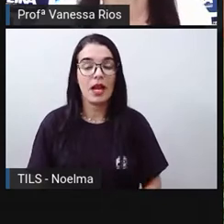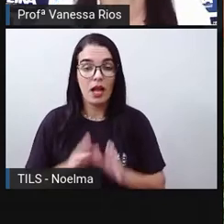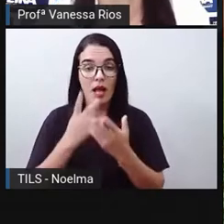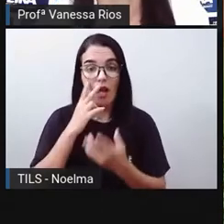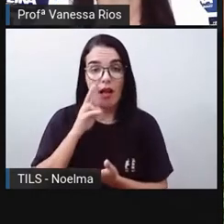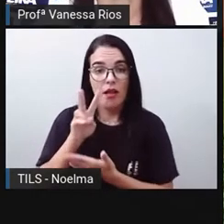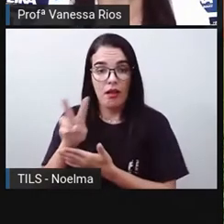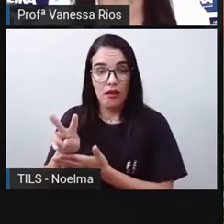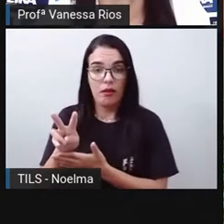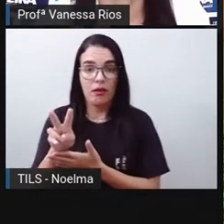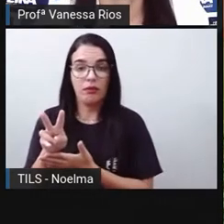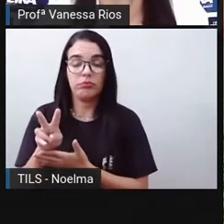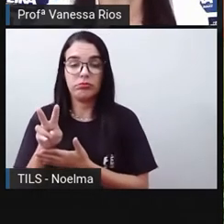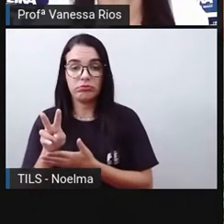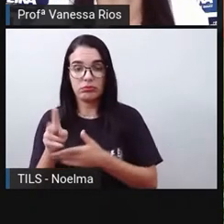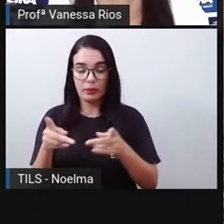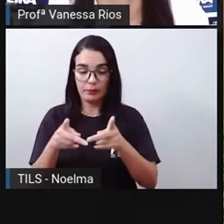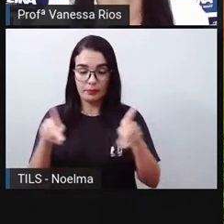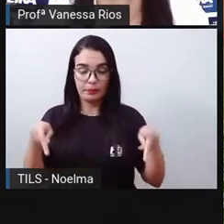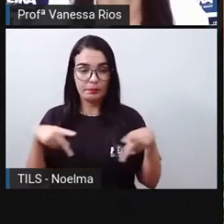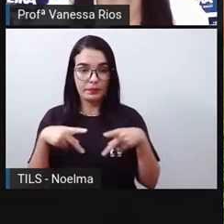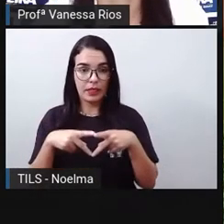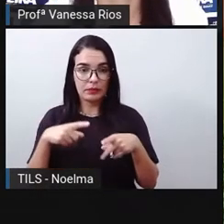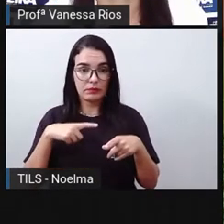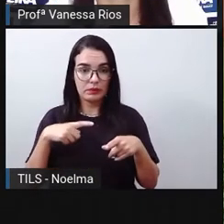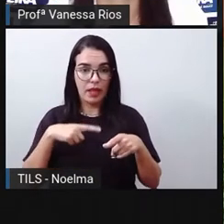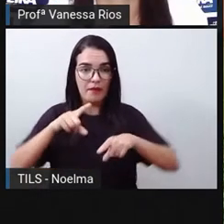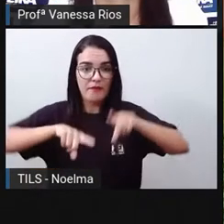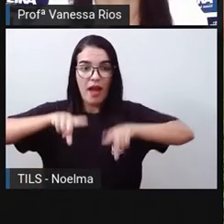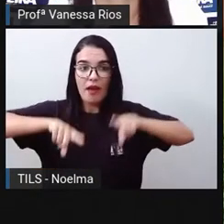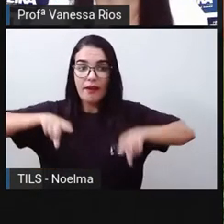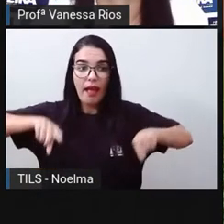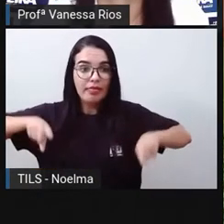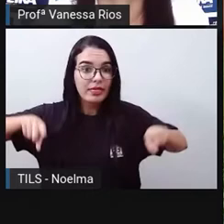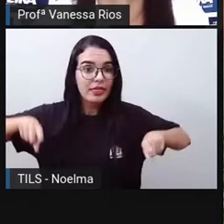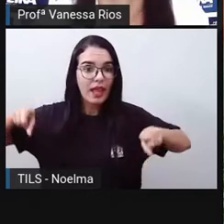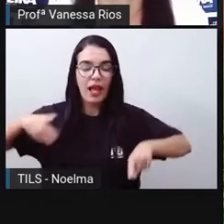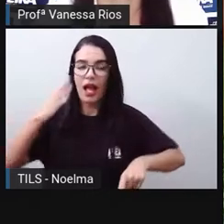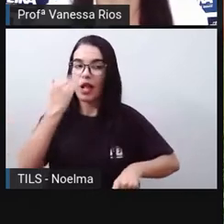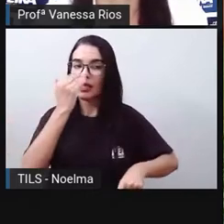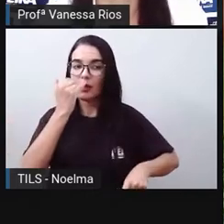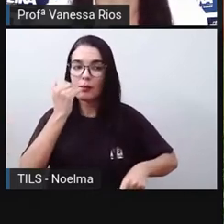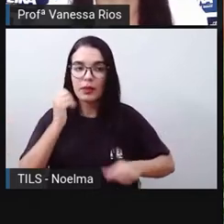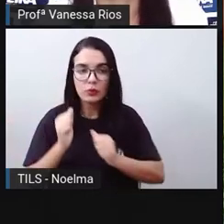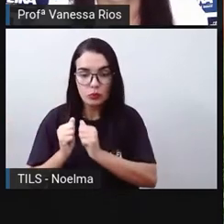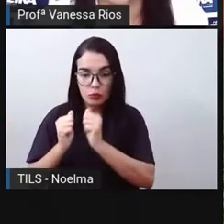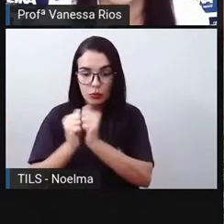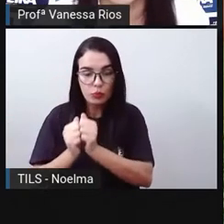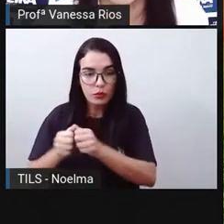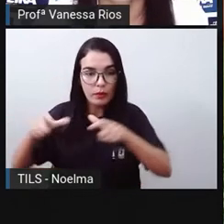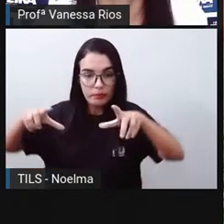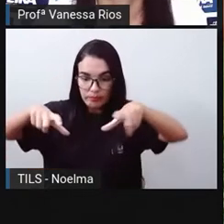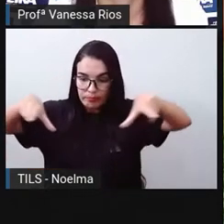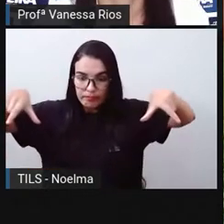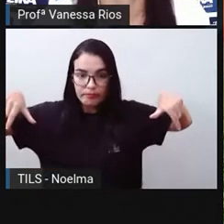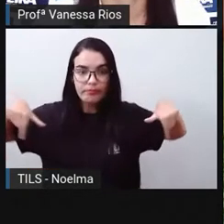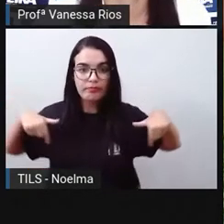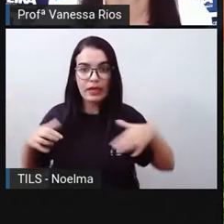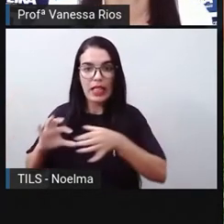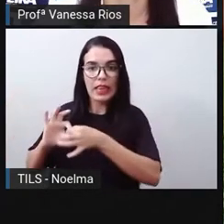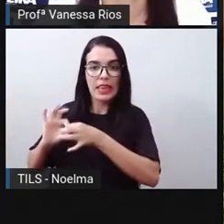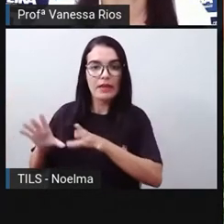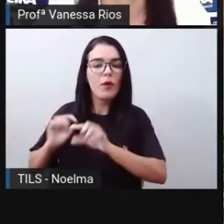gente observa esse prato e a gente percebe a variedade de alimentos que estão aí à nossa disposição,